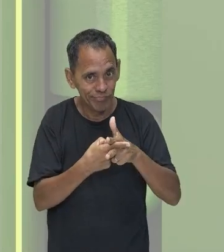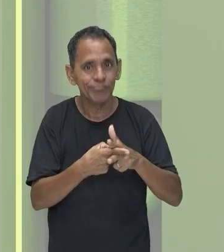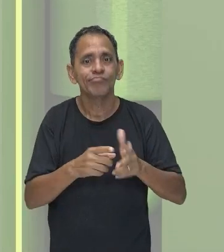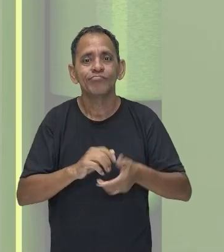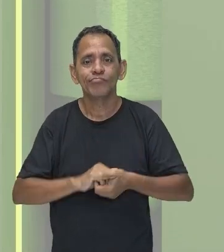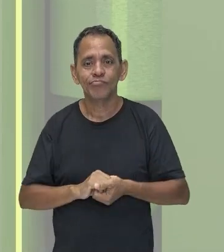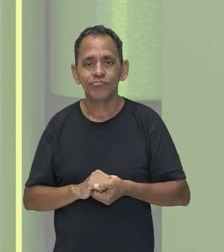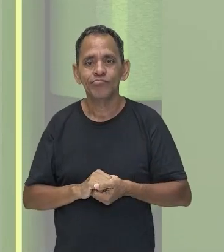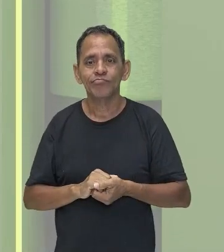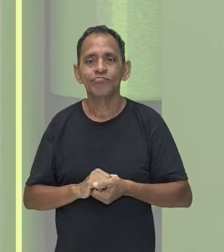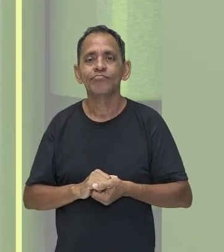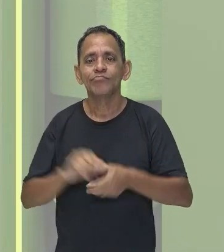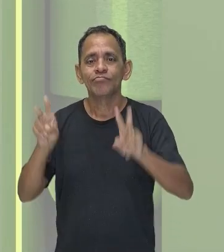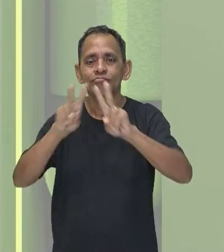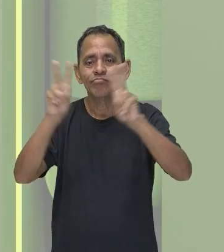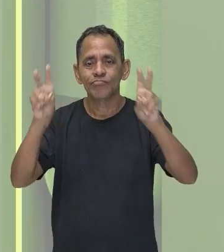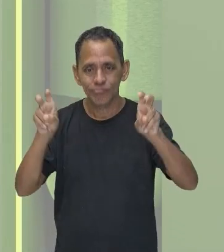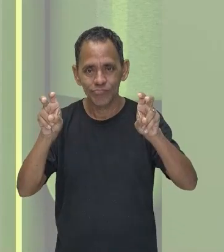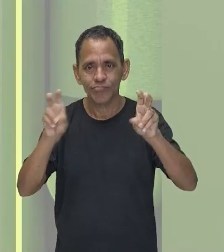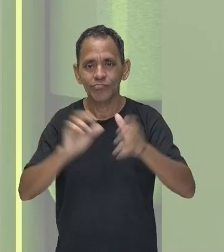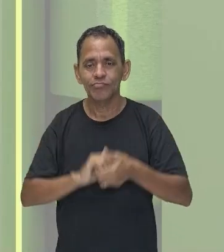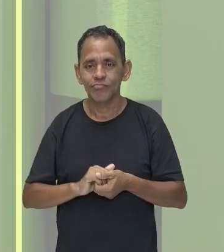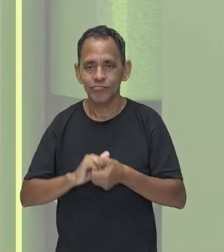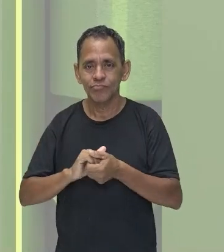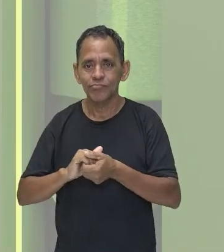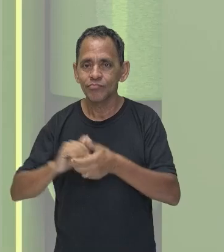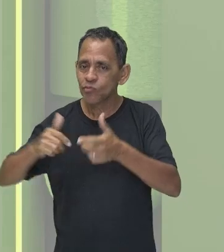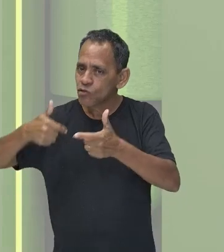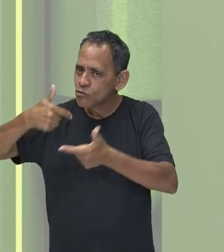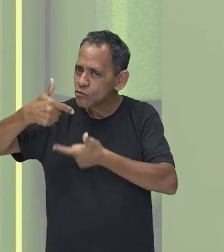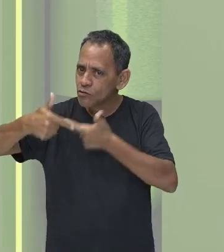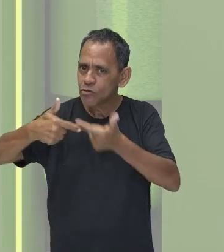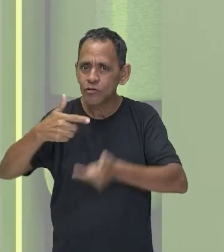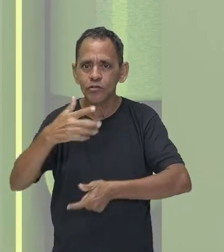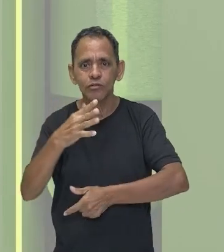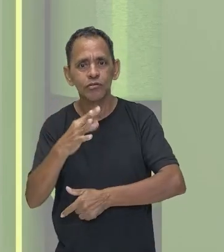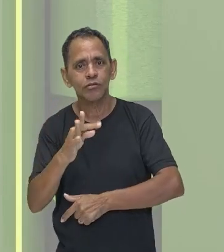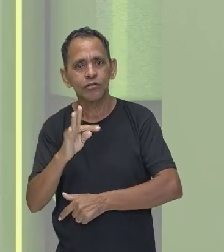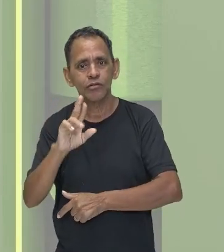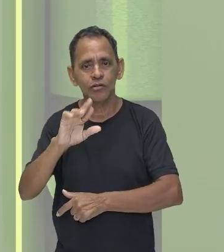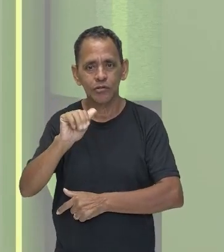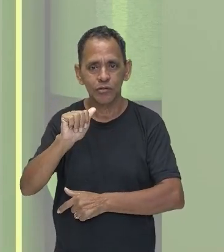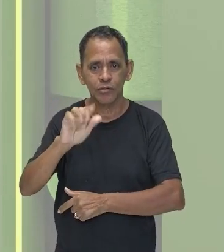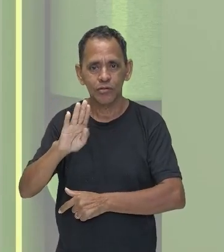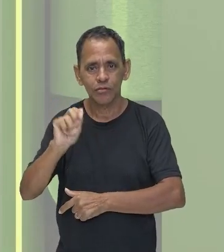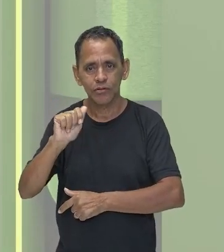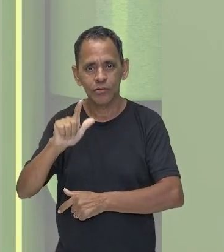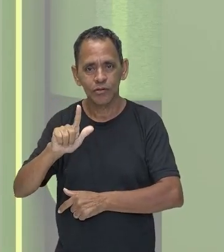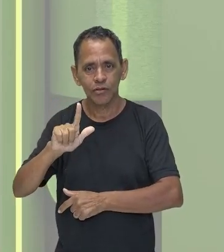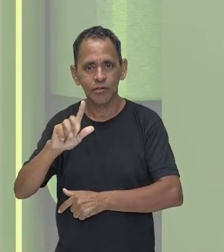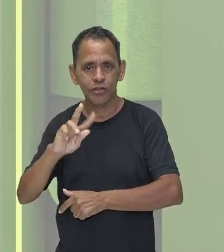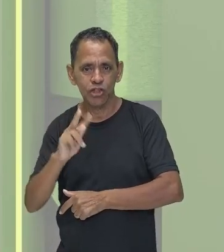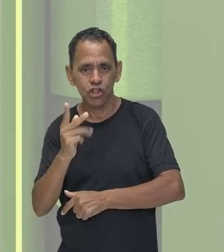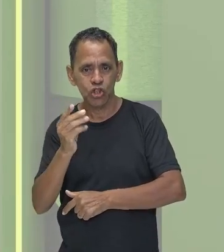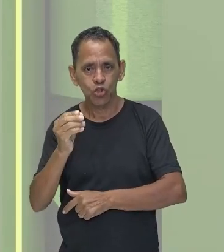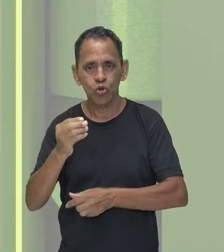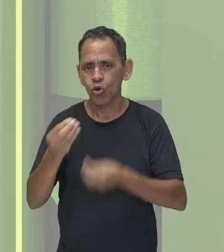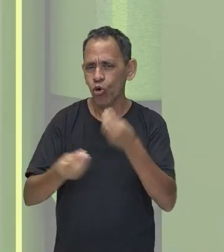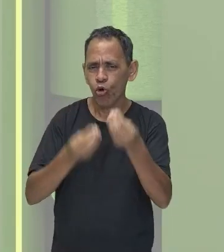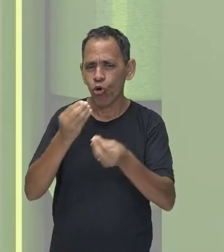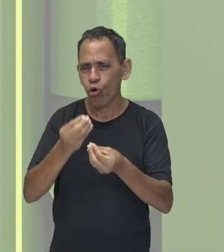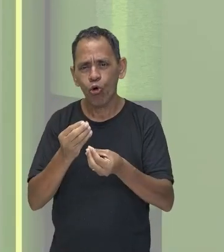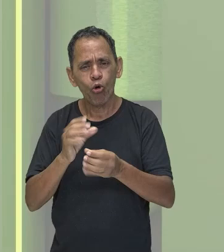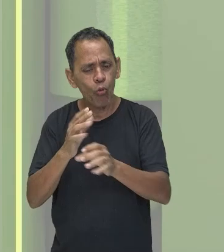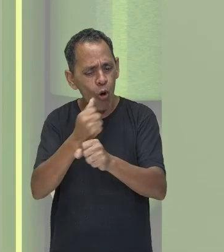questão do trabalho. E também vamos descrever aqui qual é a potência de uma máquina, como é que se calcula a